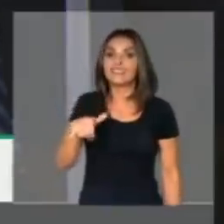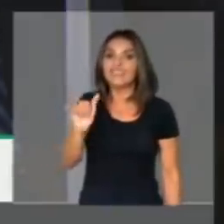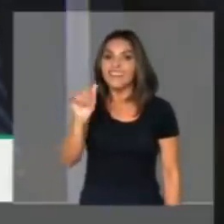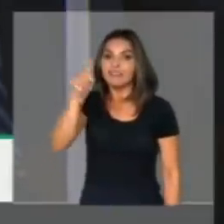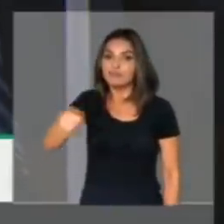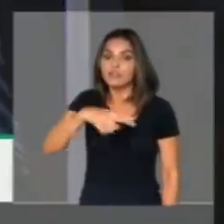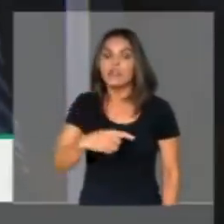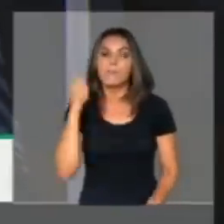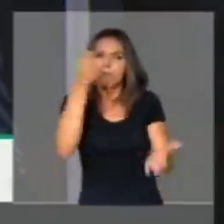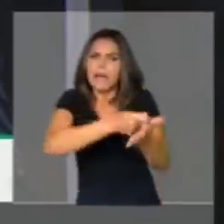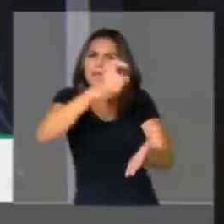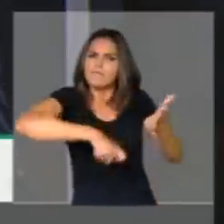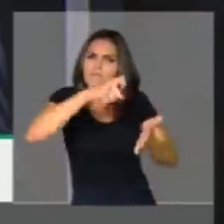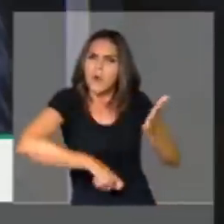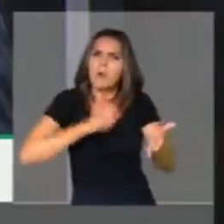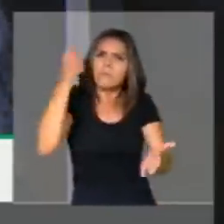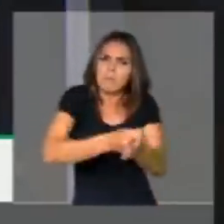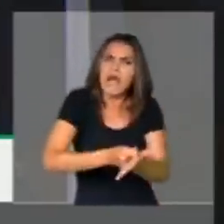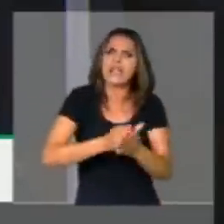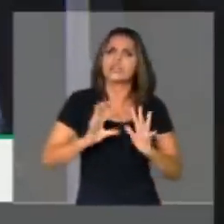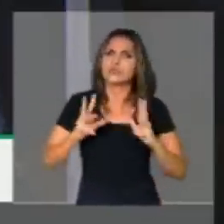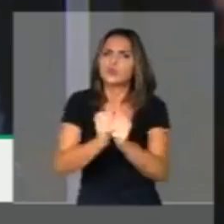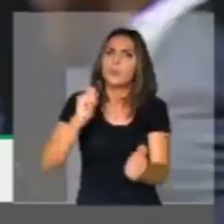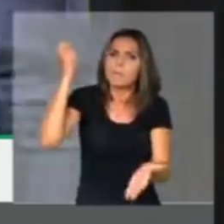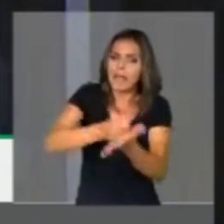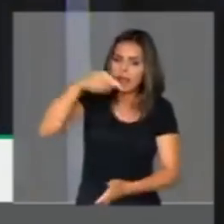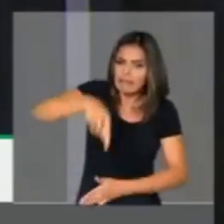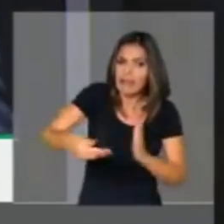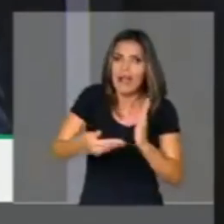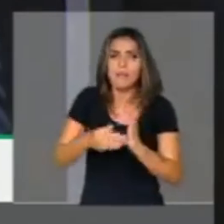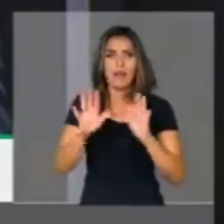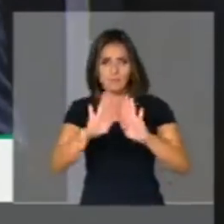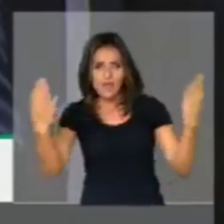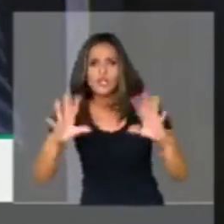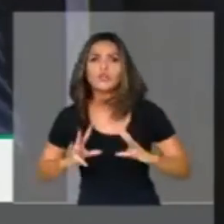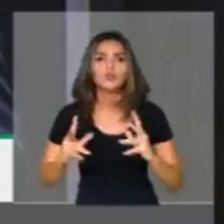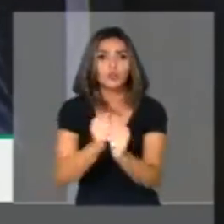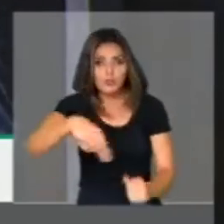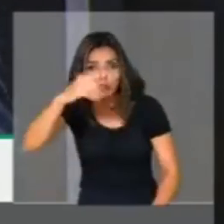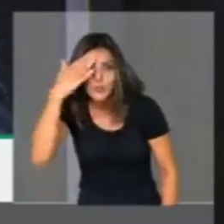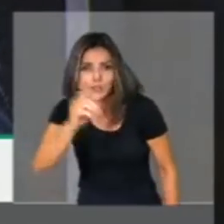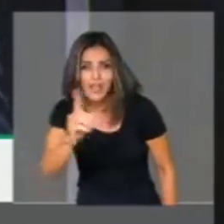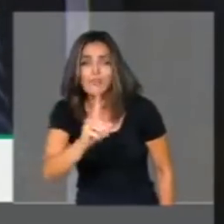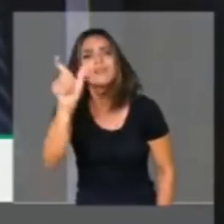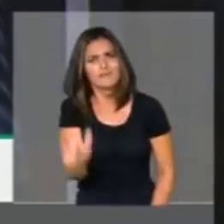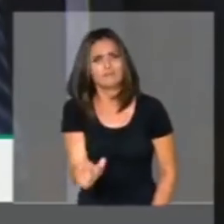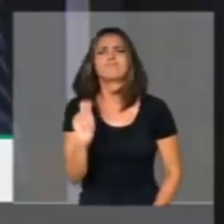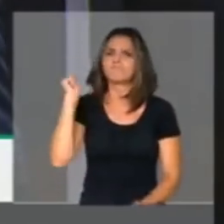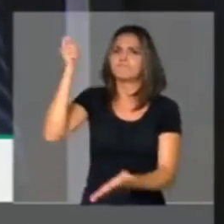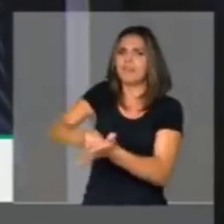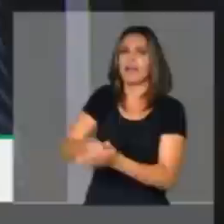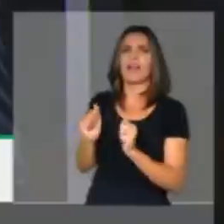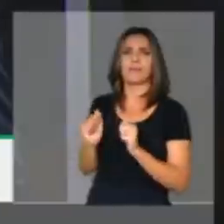assiste, você pagador de impostos, você que paga conta, paga essa casa, paga tudo, você que não sabe, hoje você financia